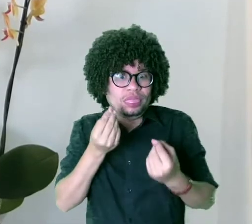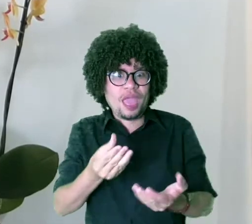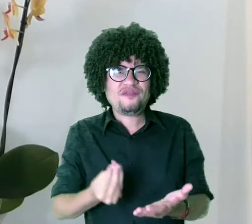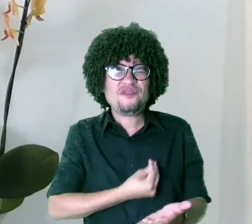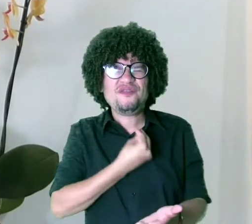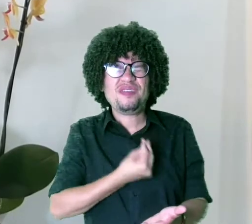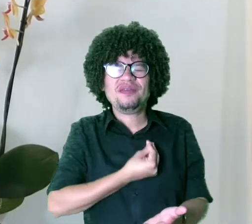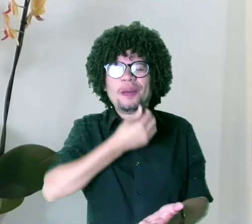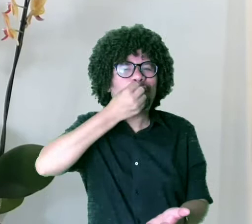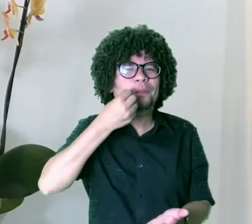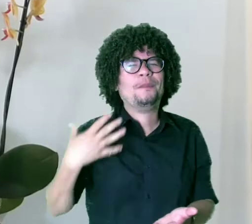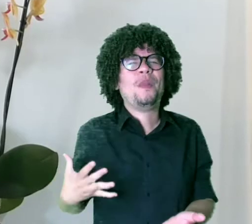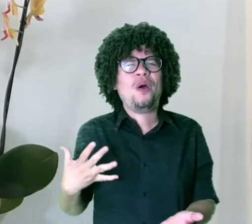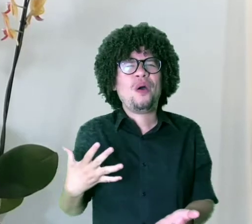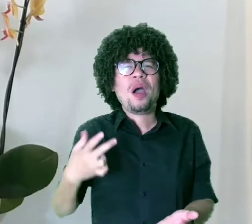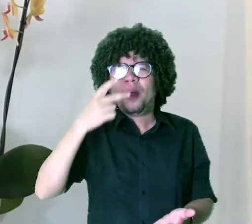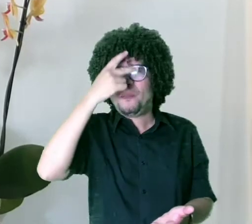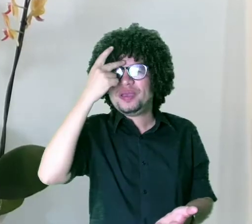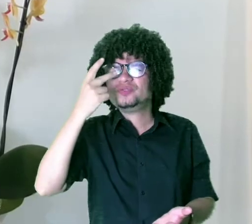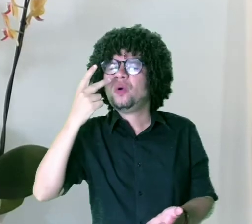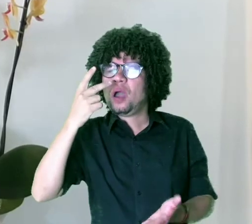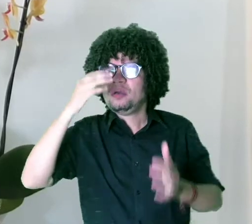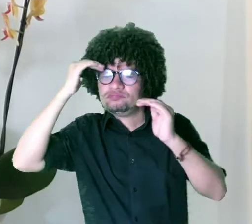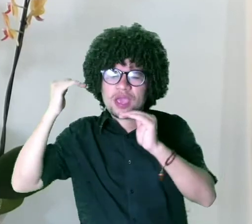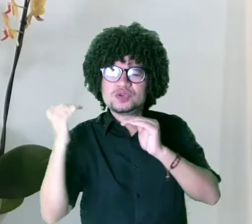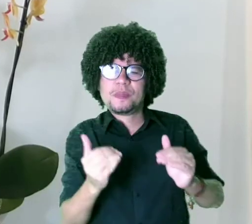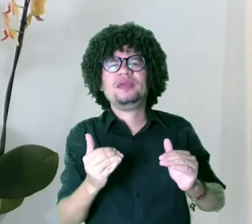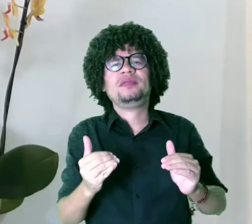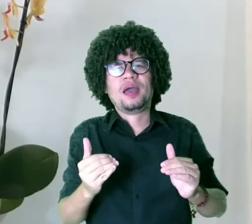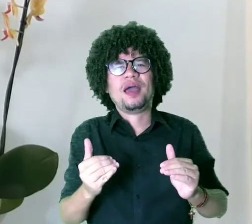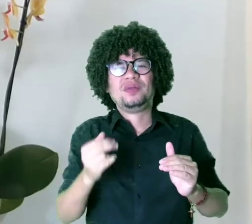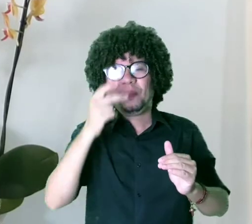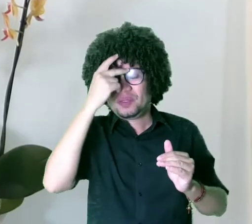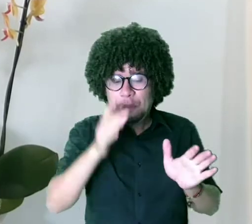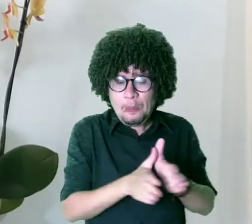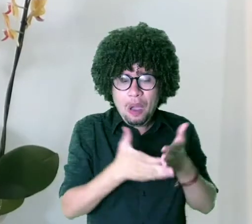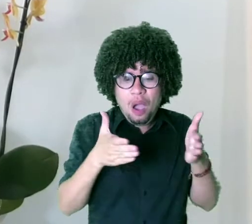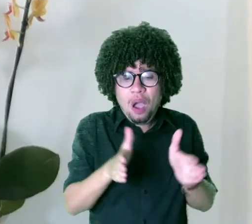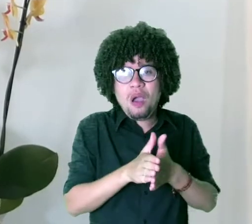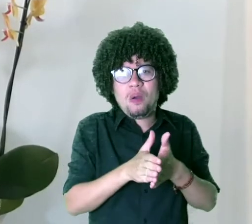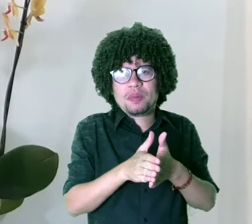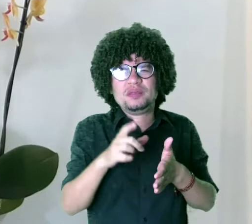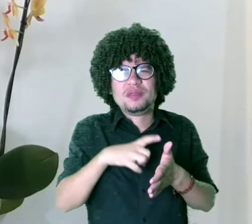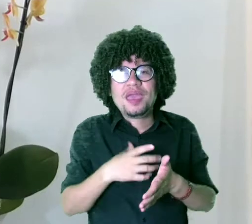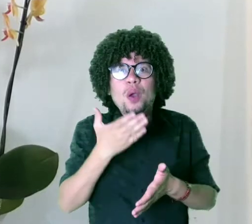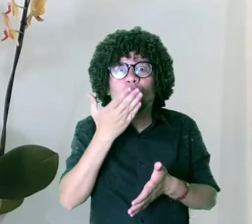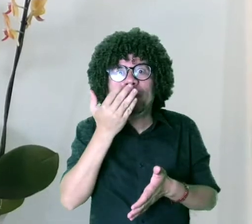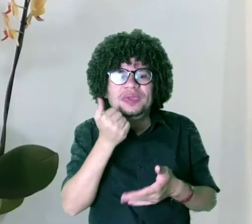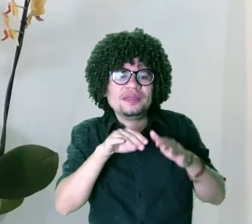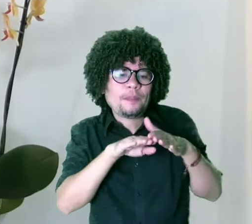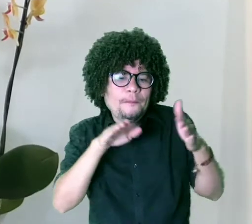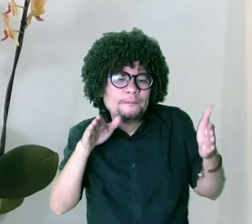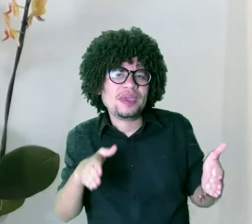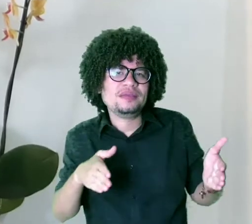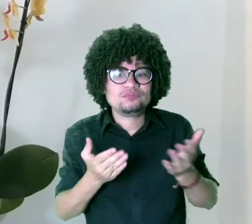povo respeitado, que os pobres tenham uma mesa farta, que os pobres